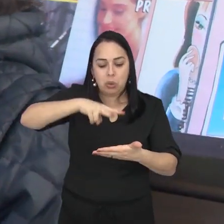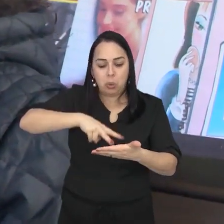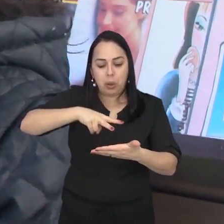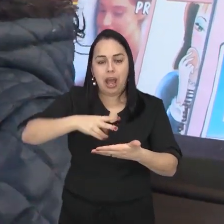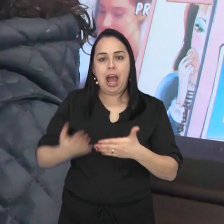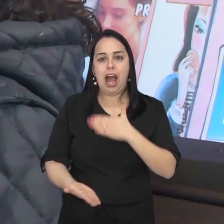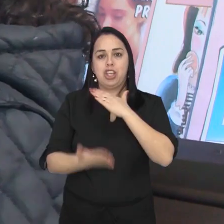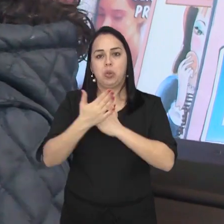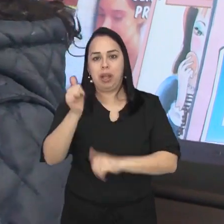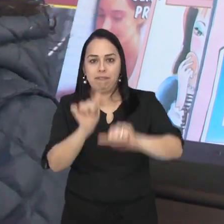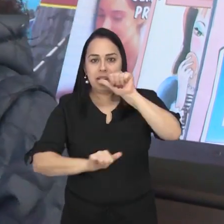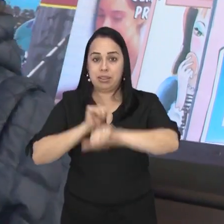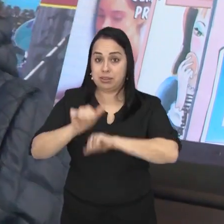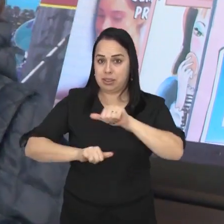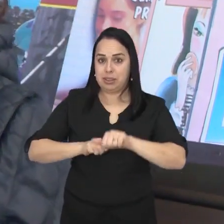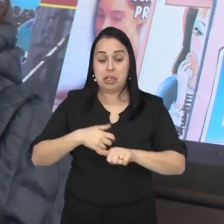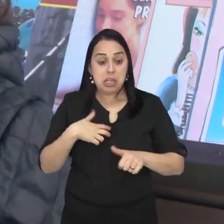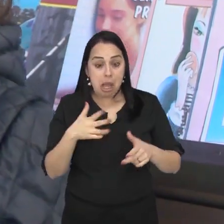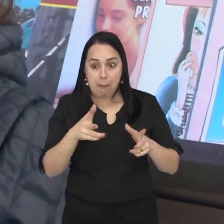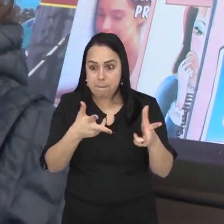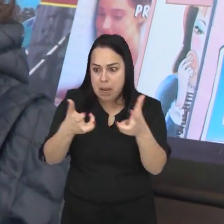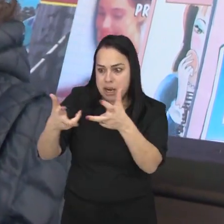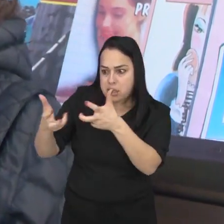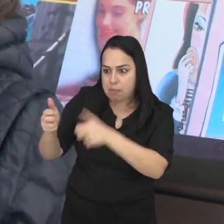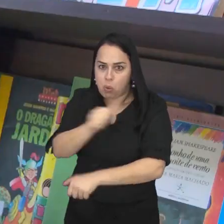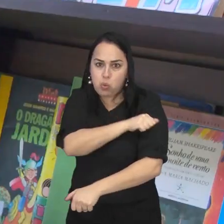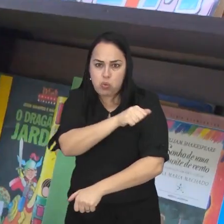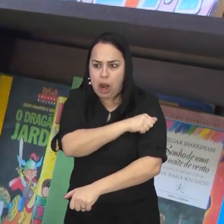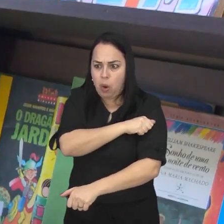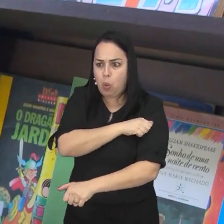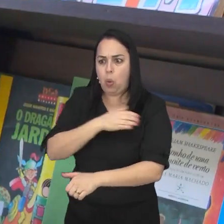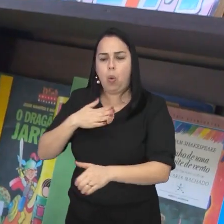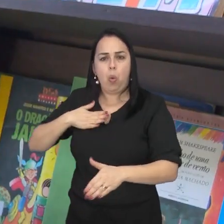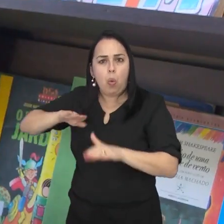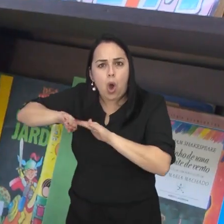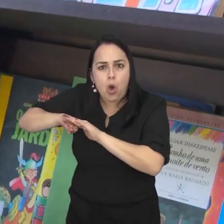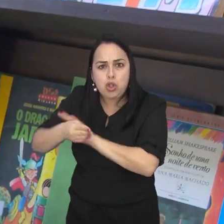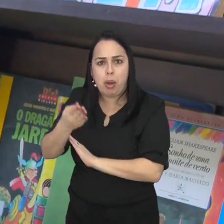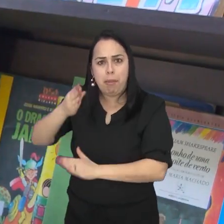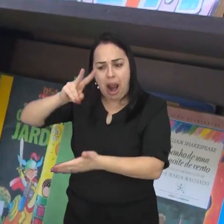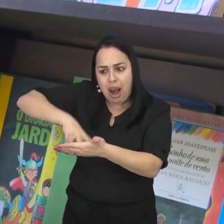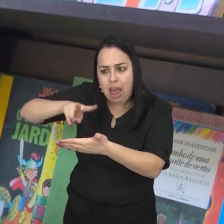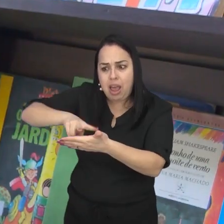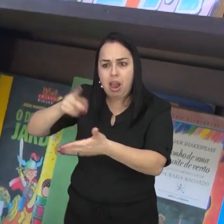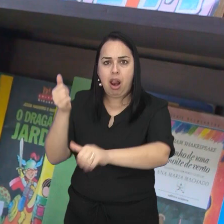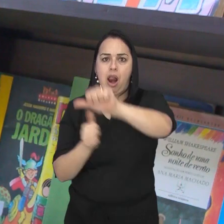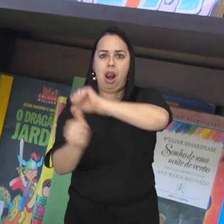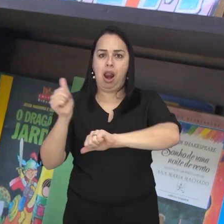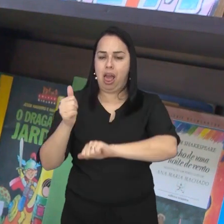transformadora. Ela é orientadora pedagógica e percebe, nos alunos, a evolução que o gosto pelos livros traz no aprendizado e